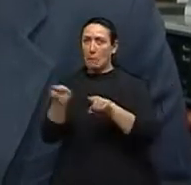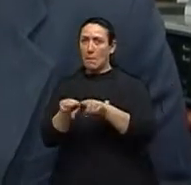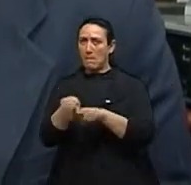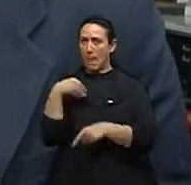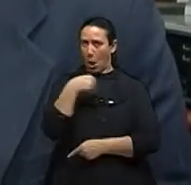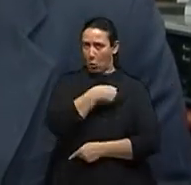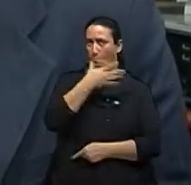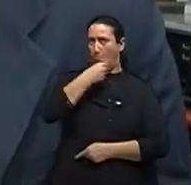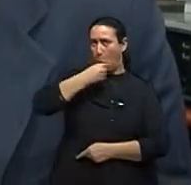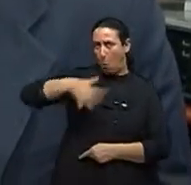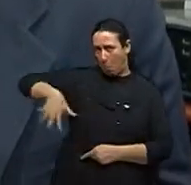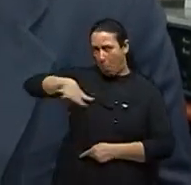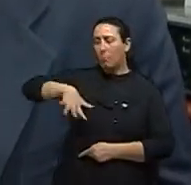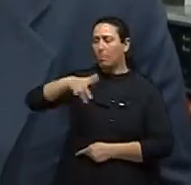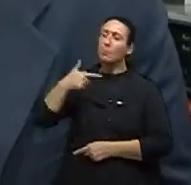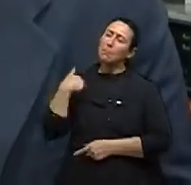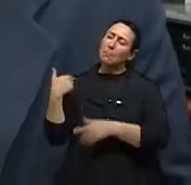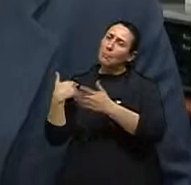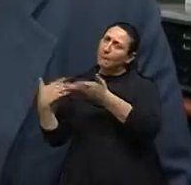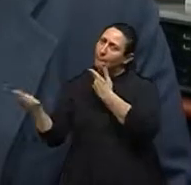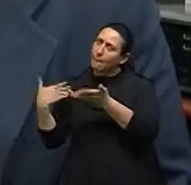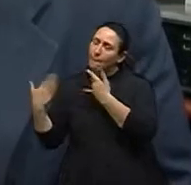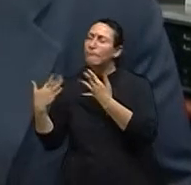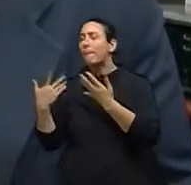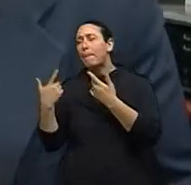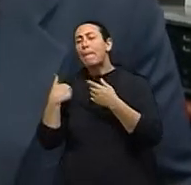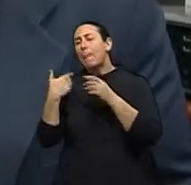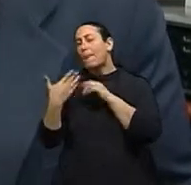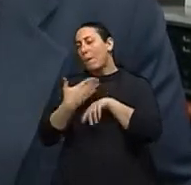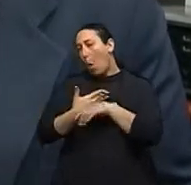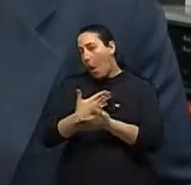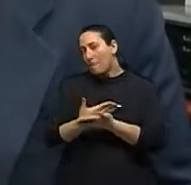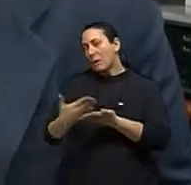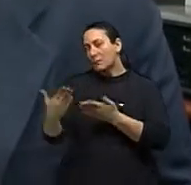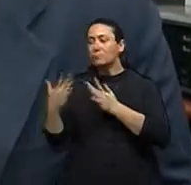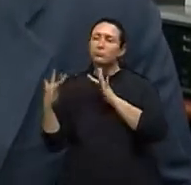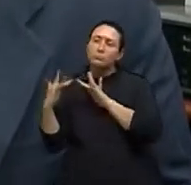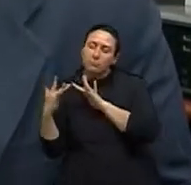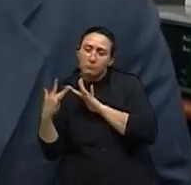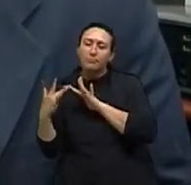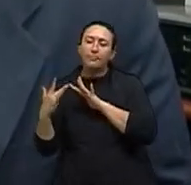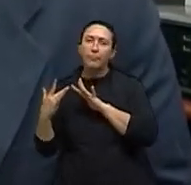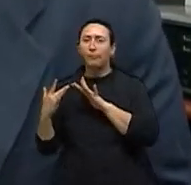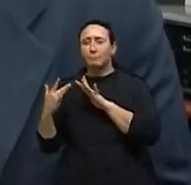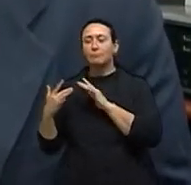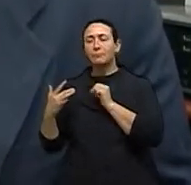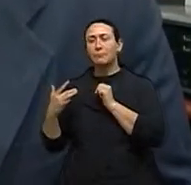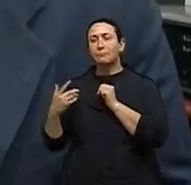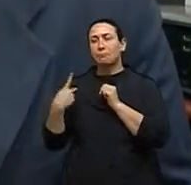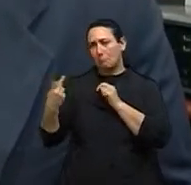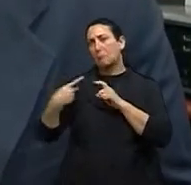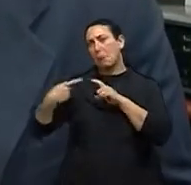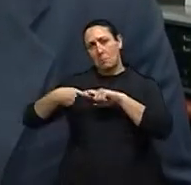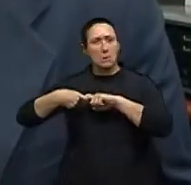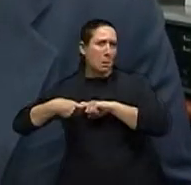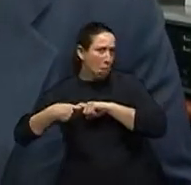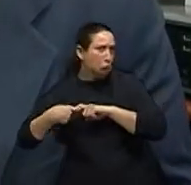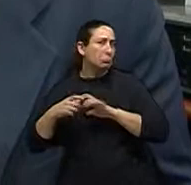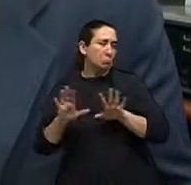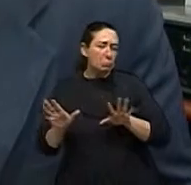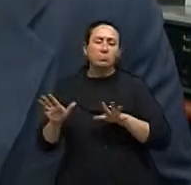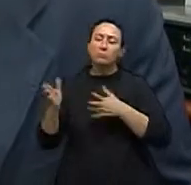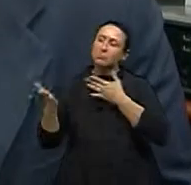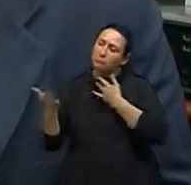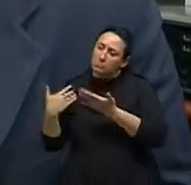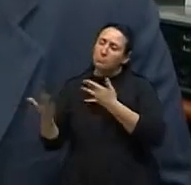eu então comecei a ter assim uma intimidade maior com ele a gente foi criando uma amizade